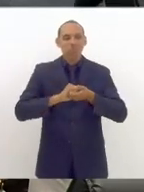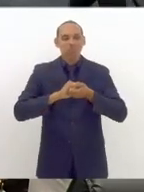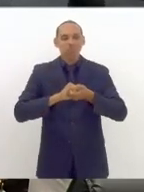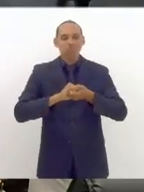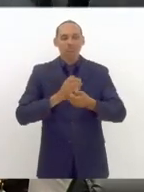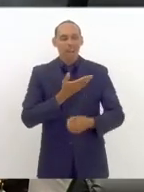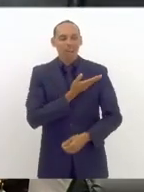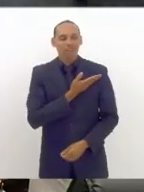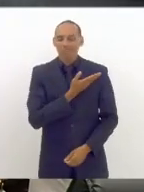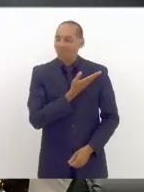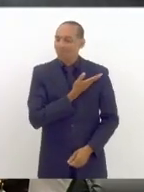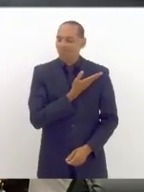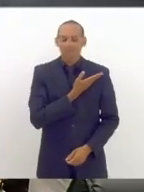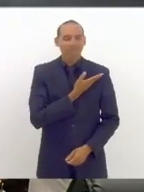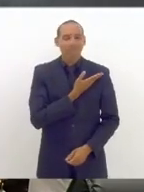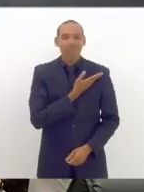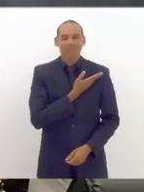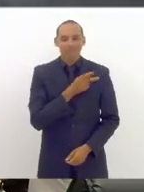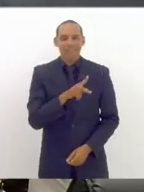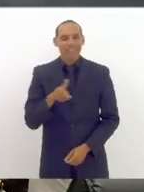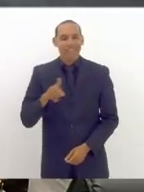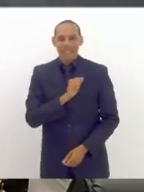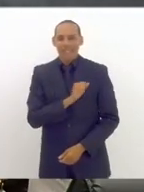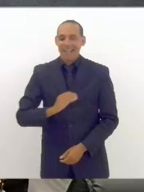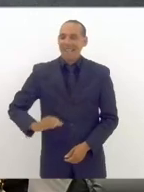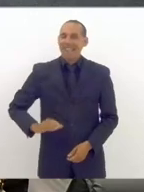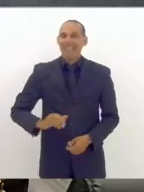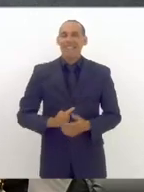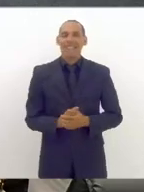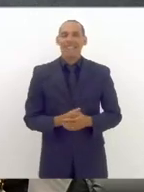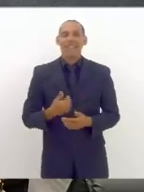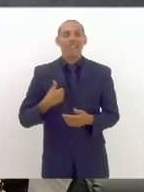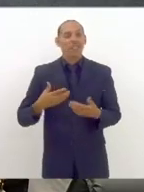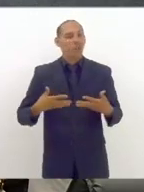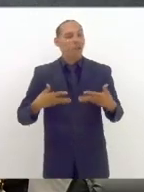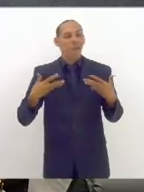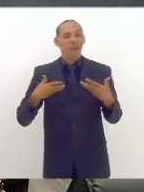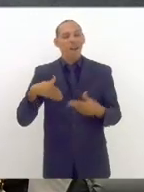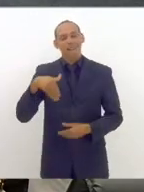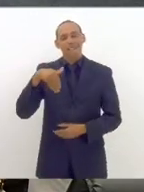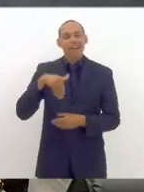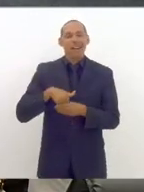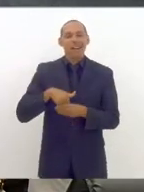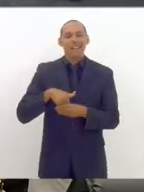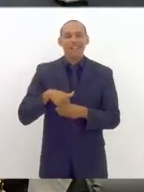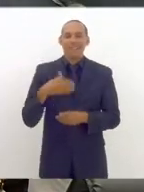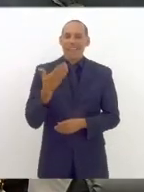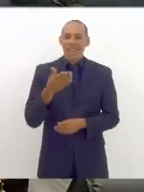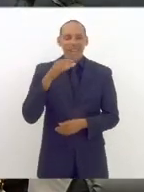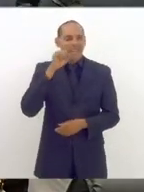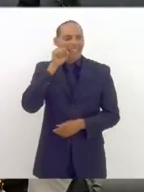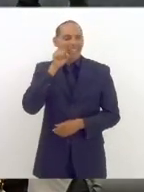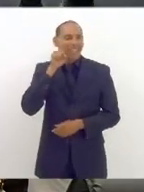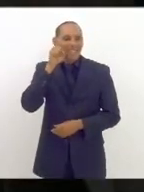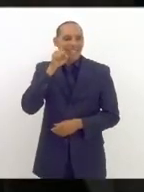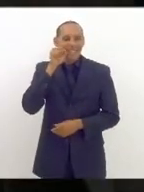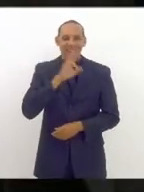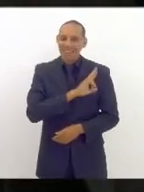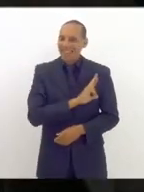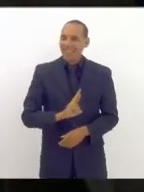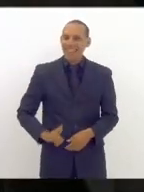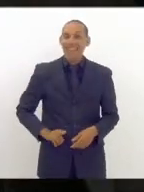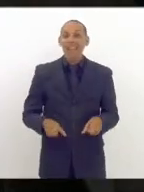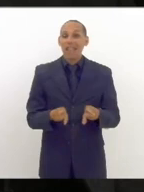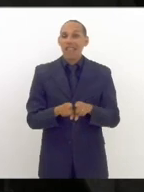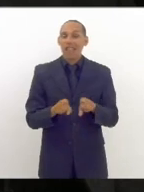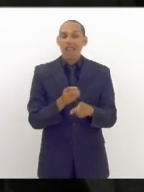meu amigo, meu irmão, o presidente André Siciliano, quem eu tive a honra de votar para senador da República. Saudar